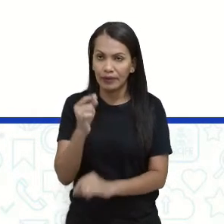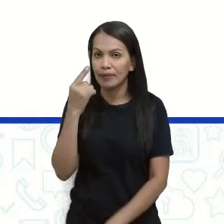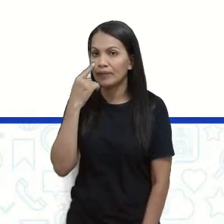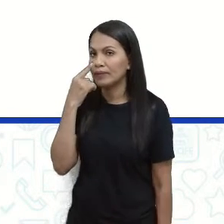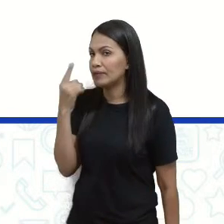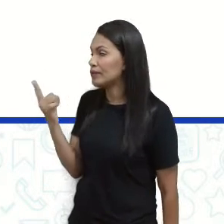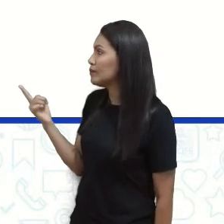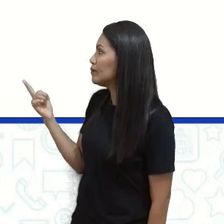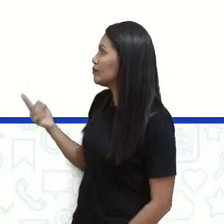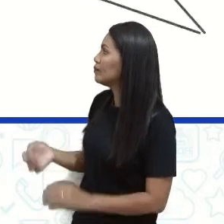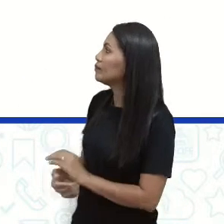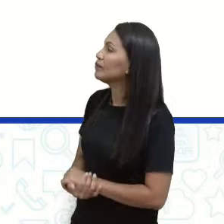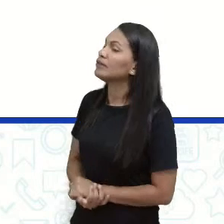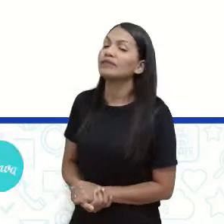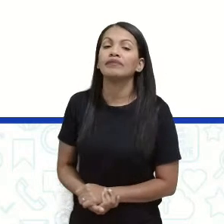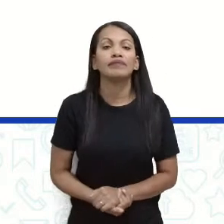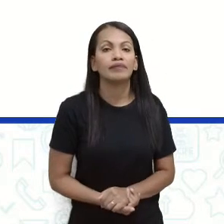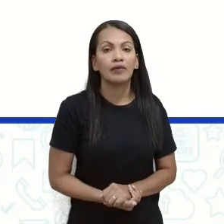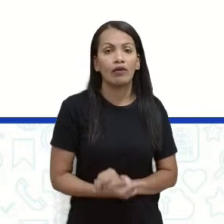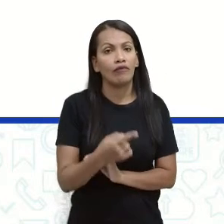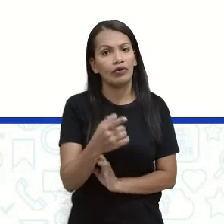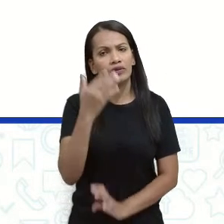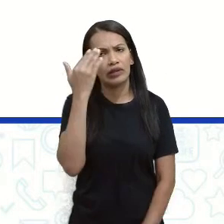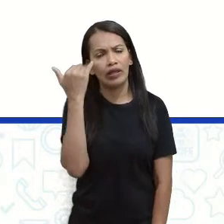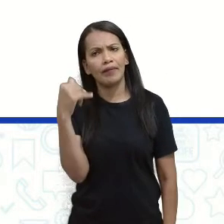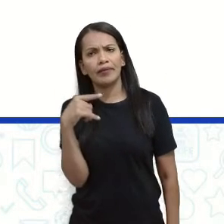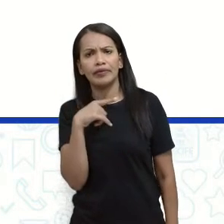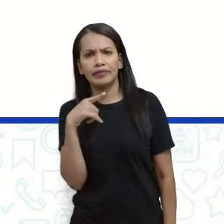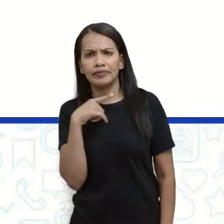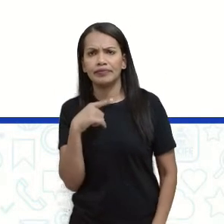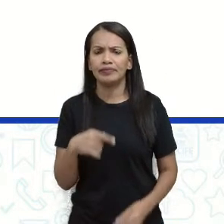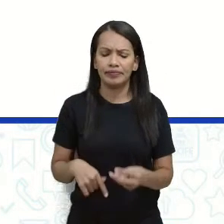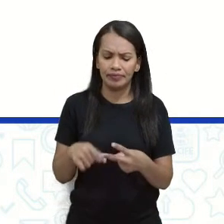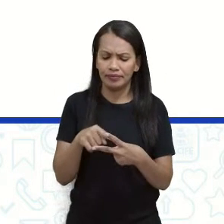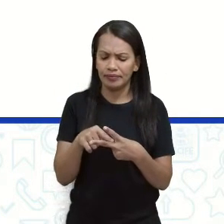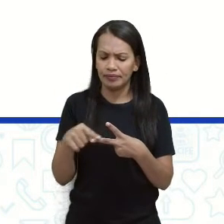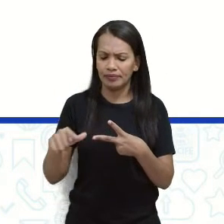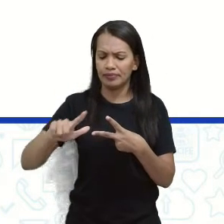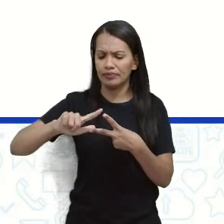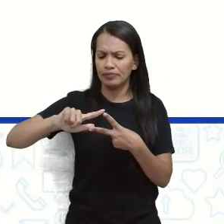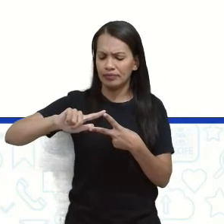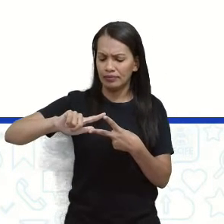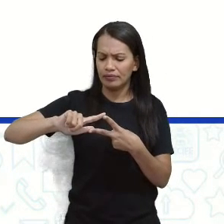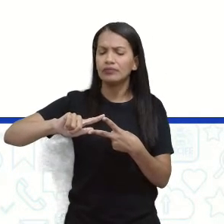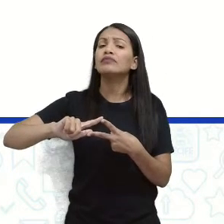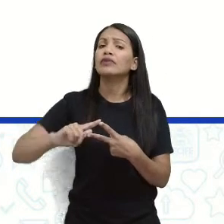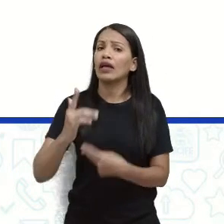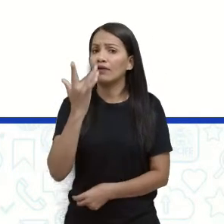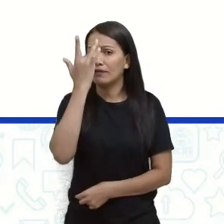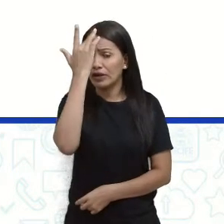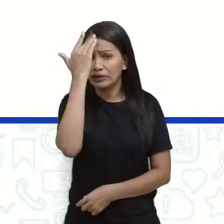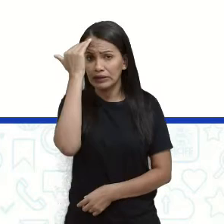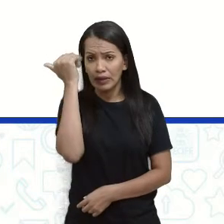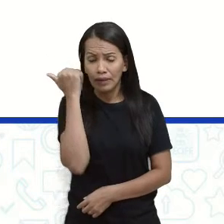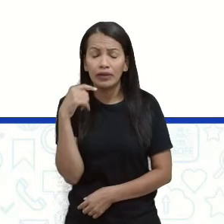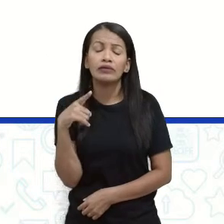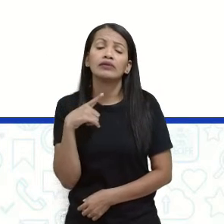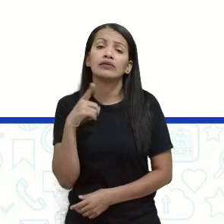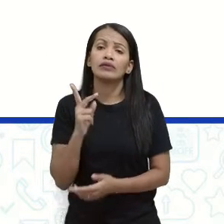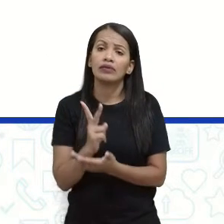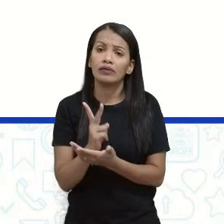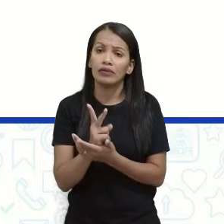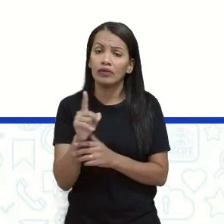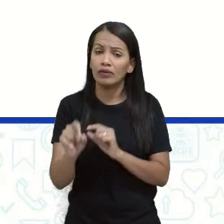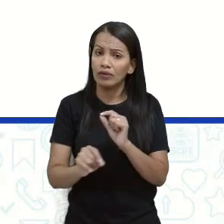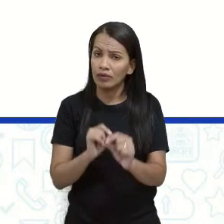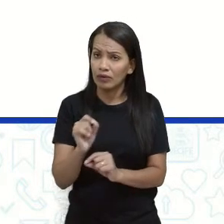para poder desenvolver. Então você sabe que tem cateto, cateto e hipotenusa, e aí fica fácil. E saber que sempre a hipotenusa,